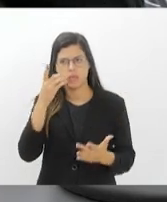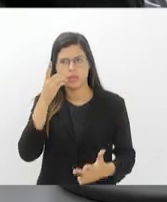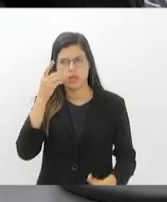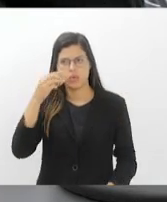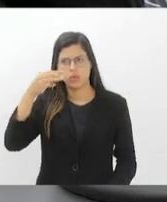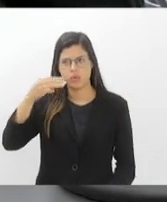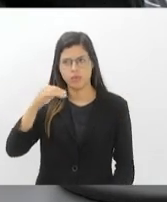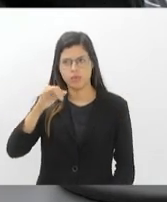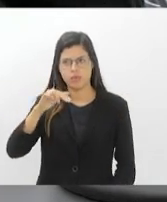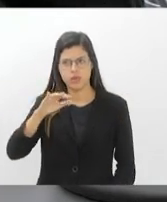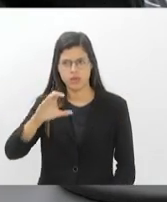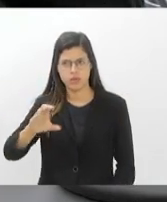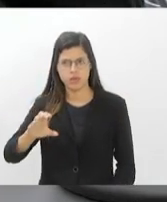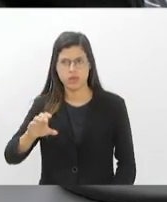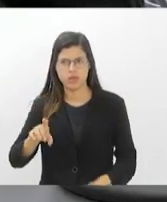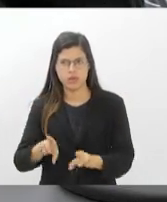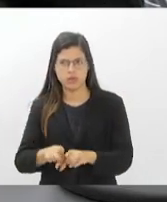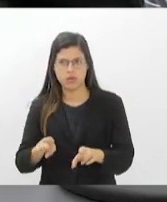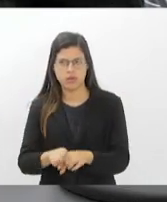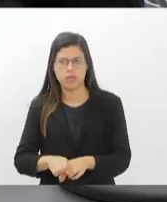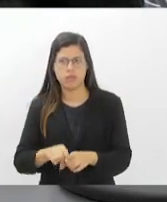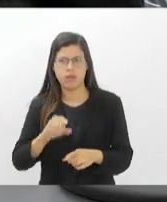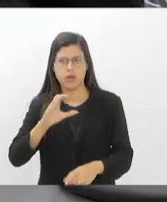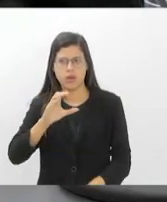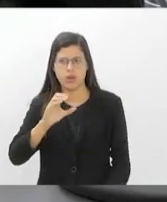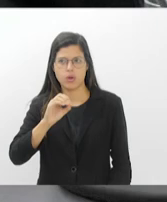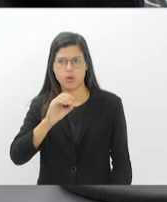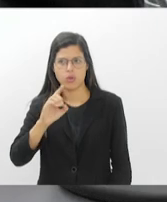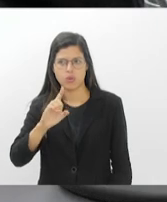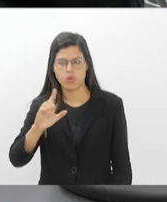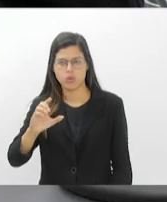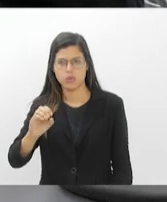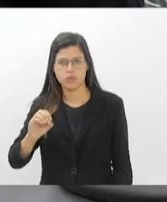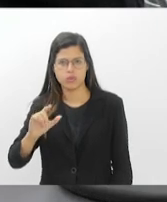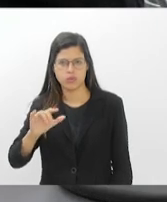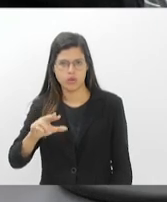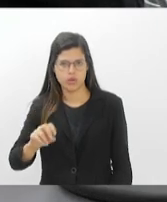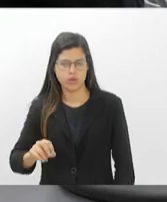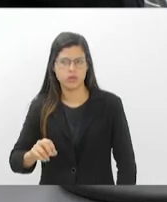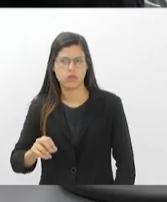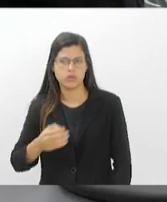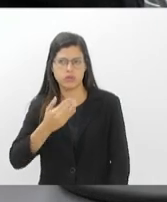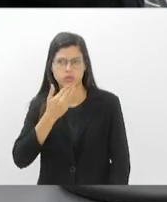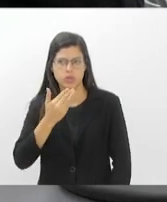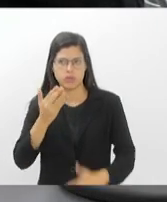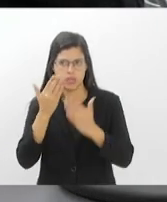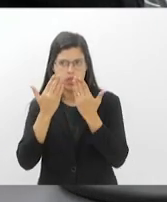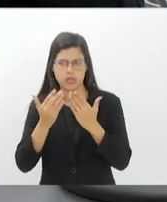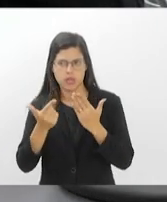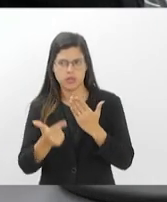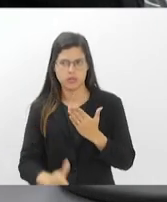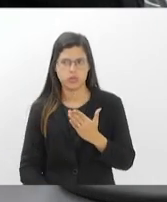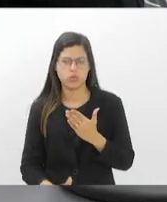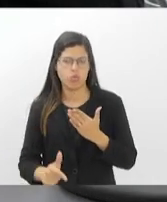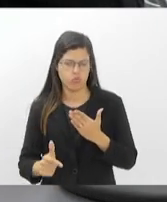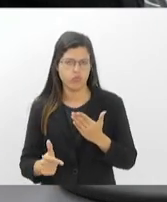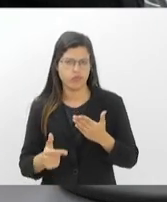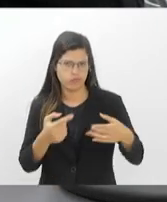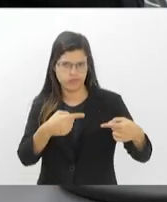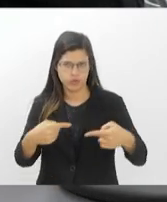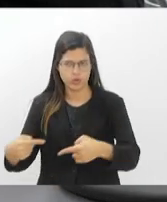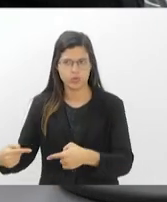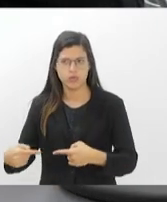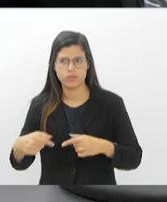deputado Cozzolino, pelo gesto de pedir vista e rediscutir. Mas, de fato, a matéria... E aqui faço uma